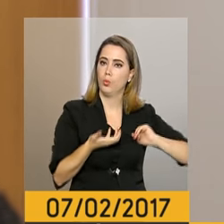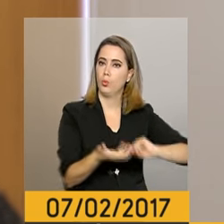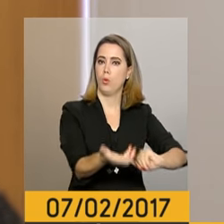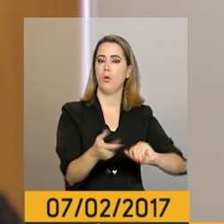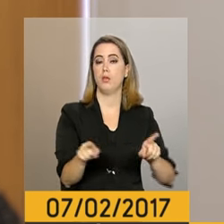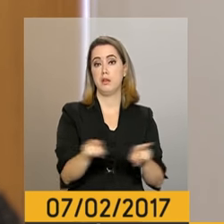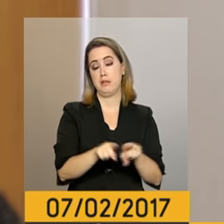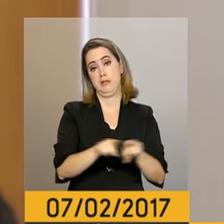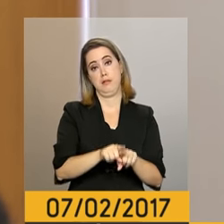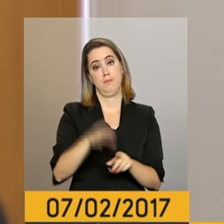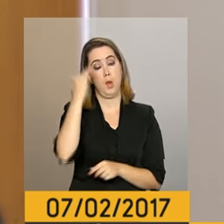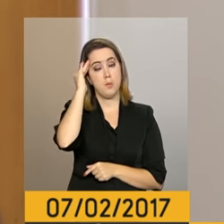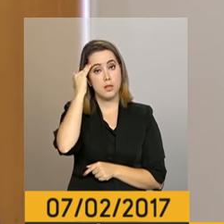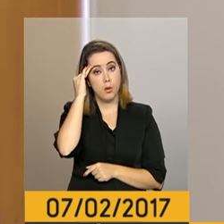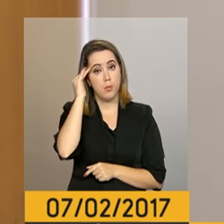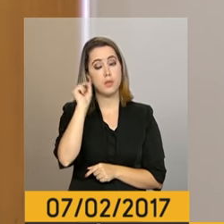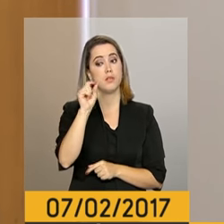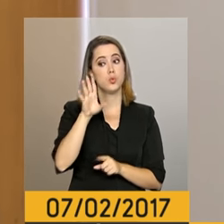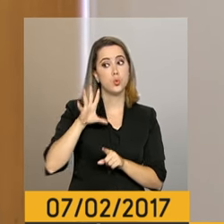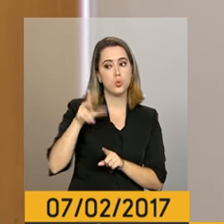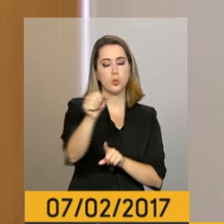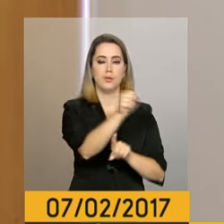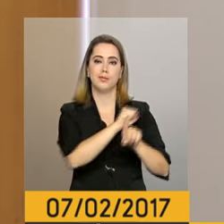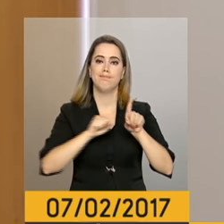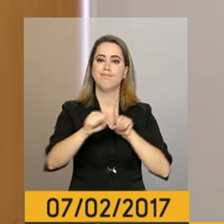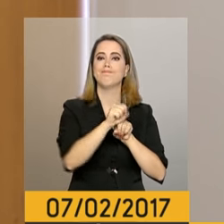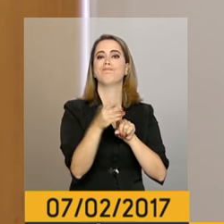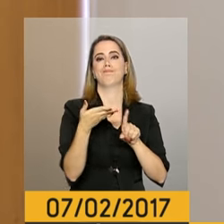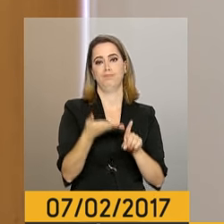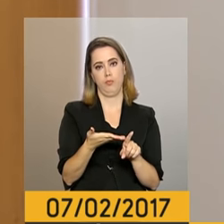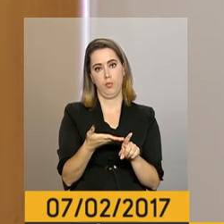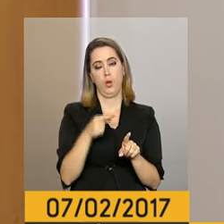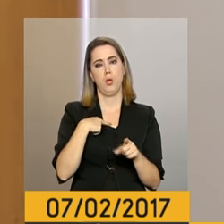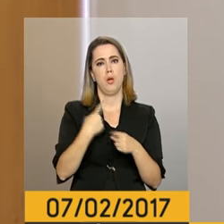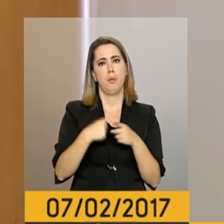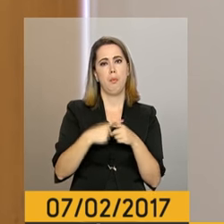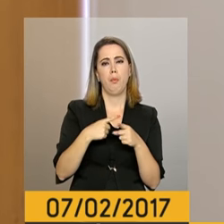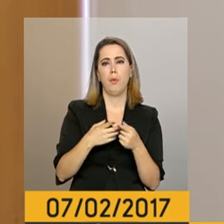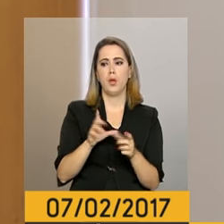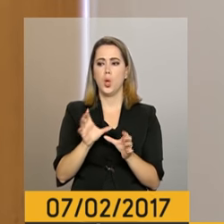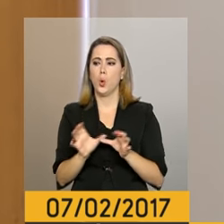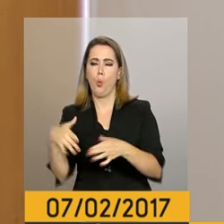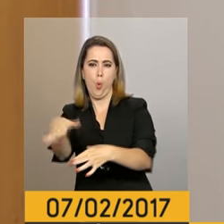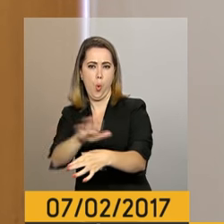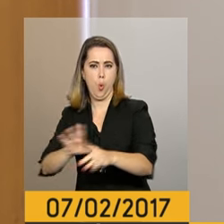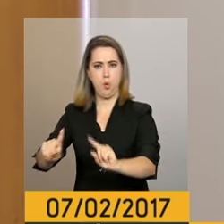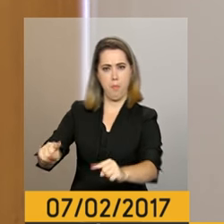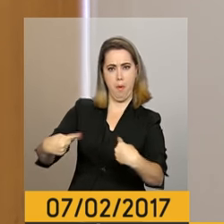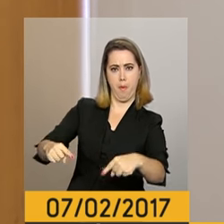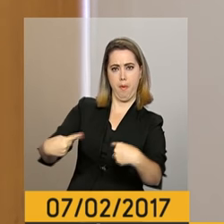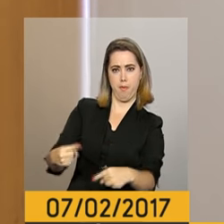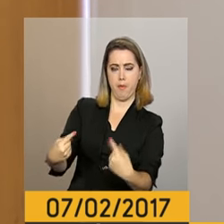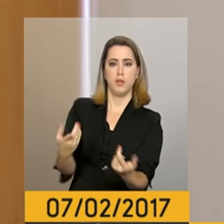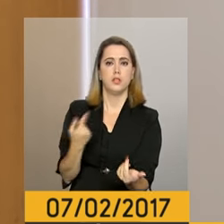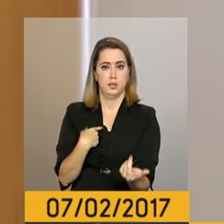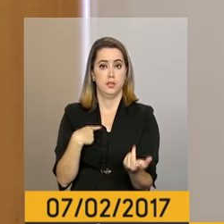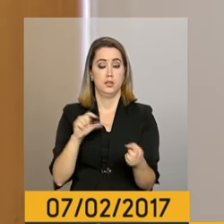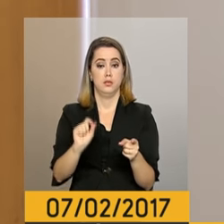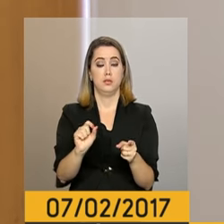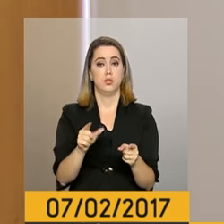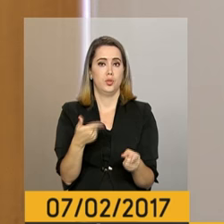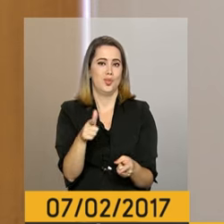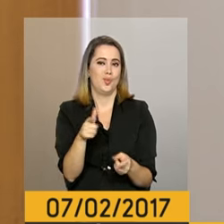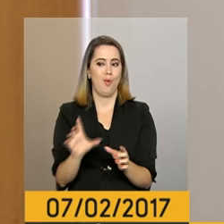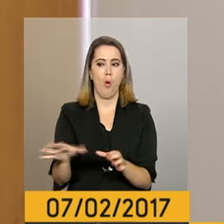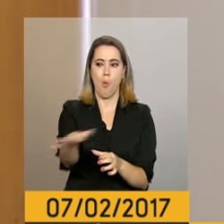e tenhamos a compreensão da sociedade. Porque quando há oposição aos temas que nós levamos ao Congresso Nacional, não